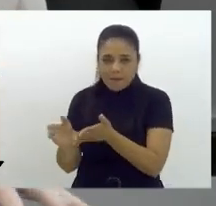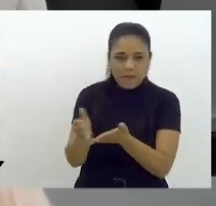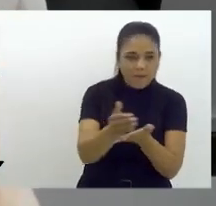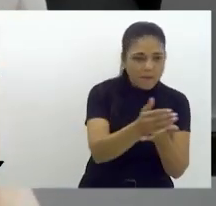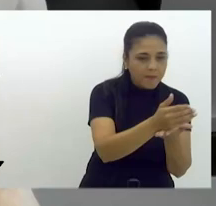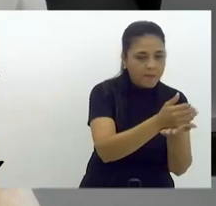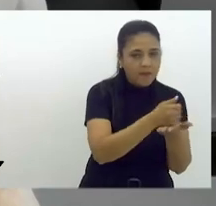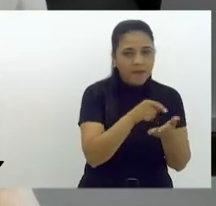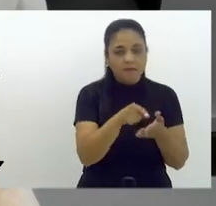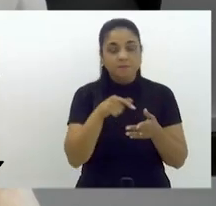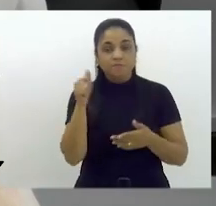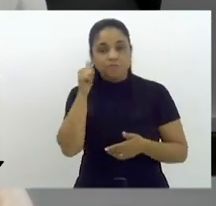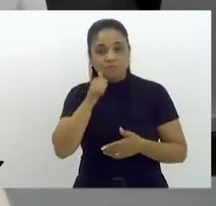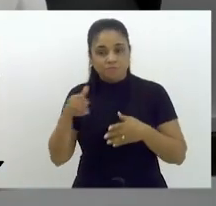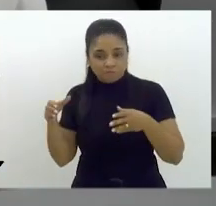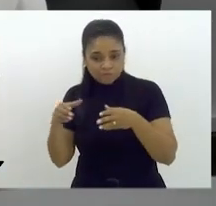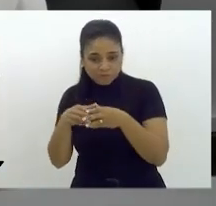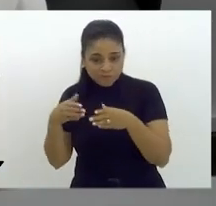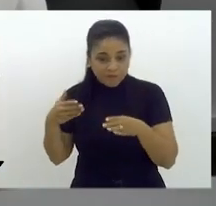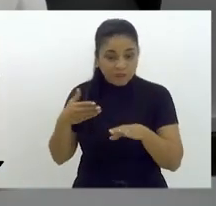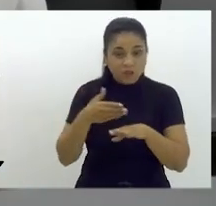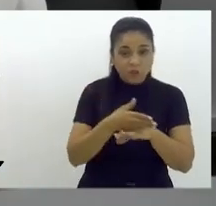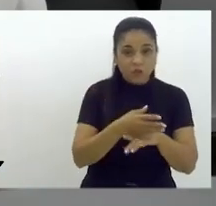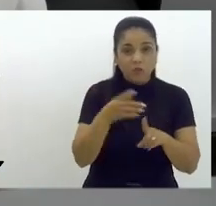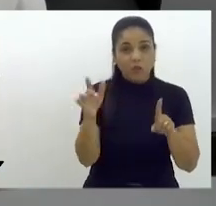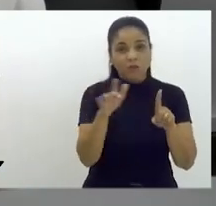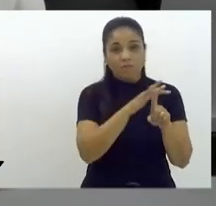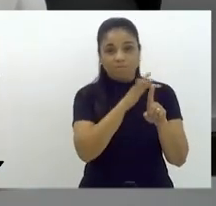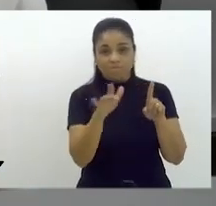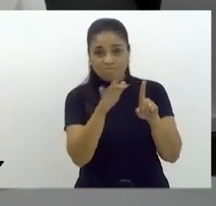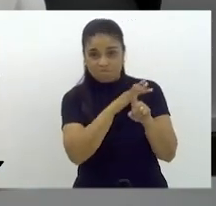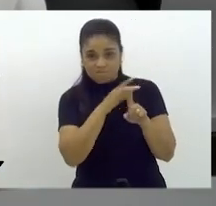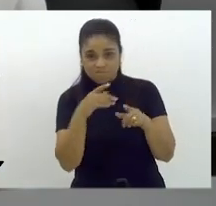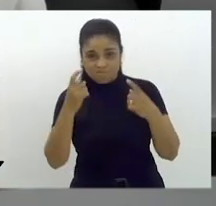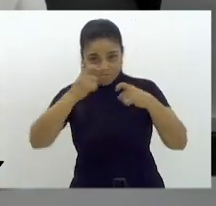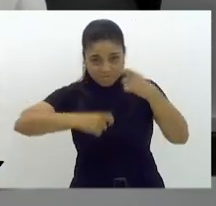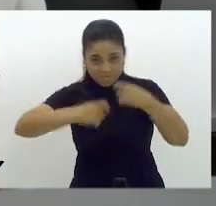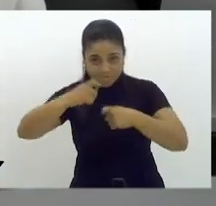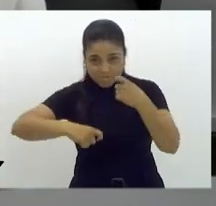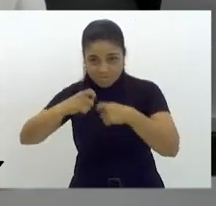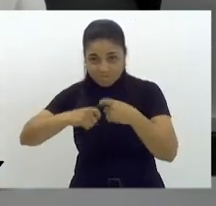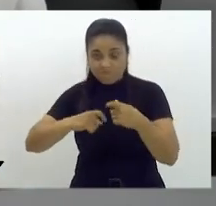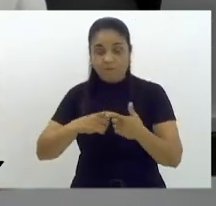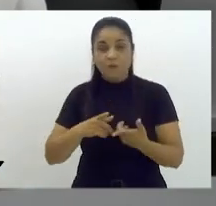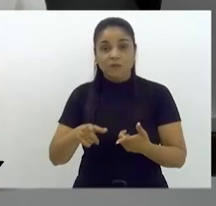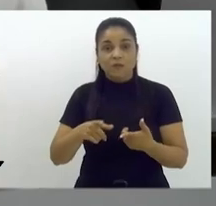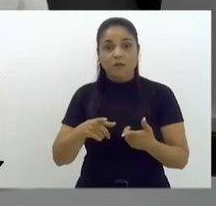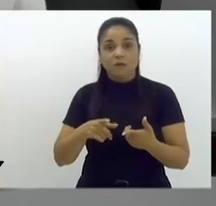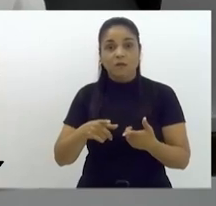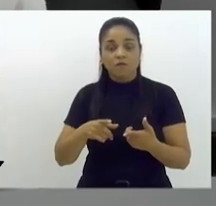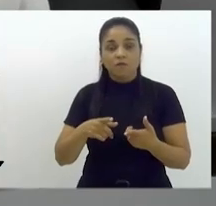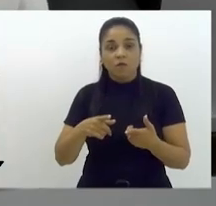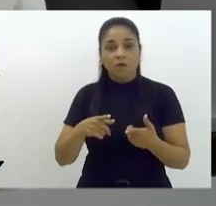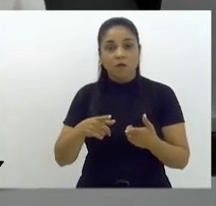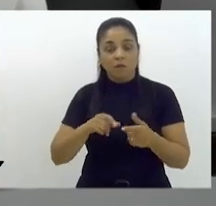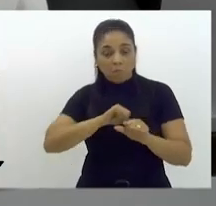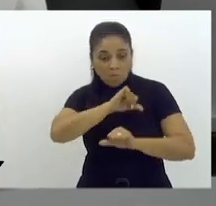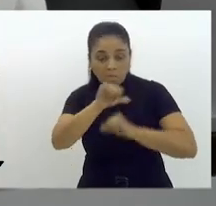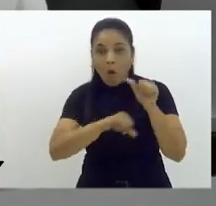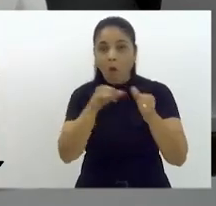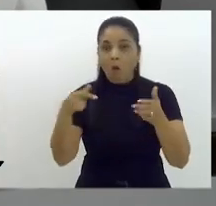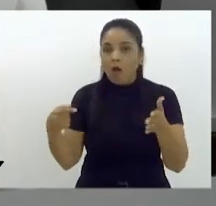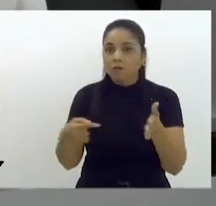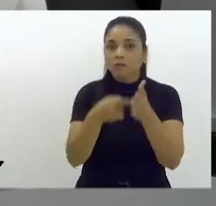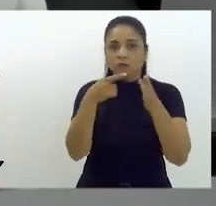entraram como vítimas de violência sexual e saíram como autoras de denúncias falsas tá porque além dos